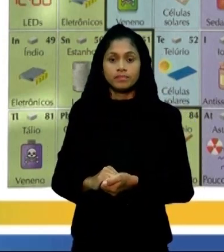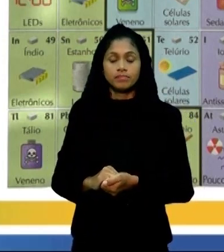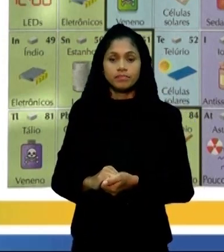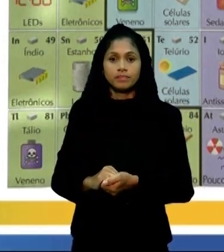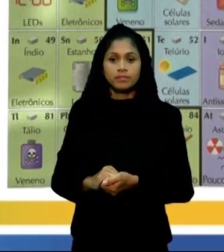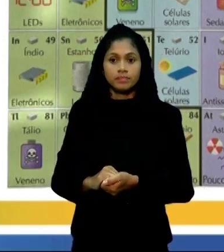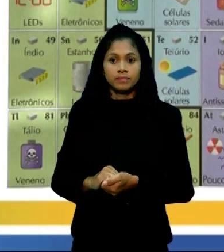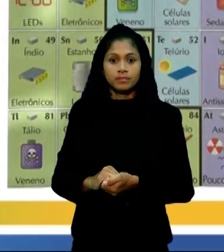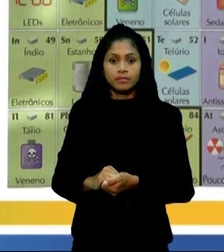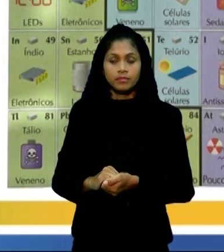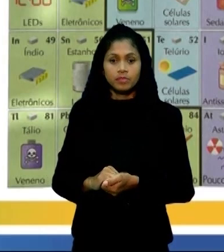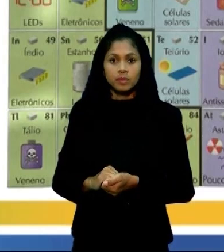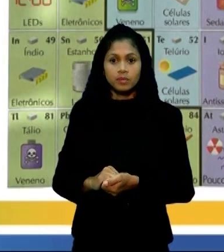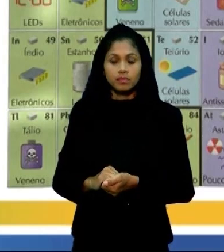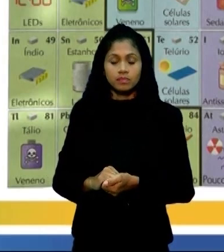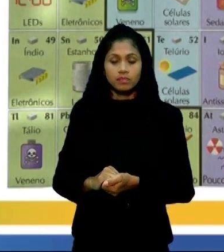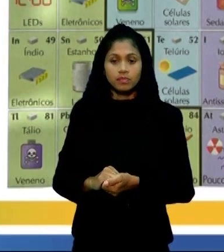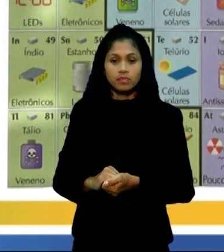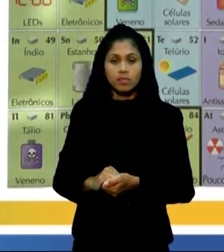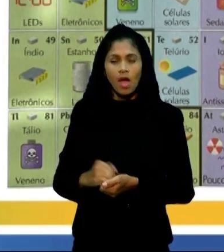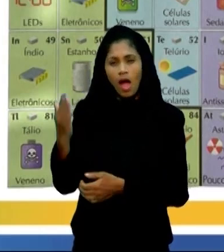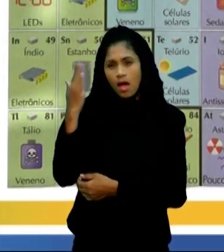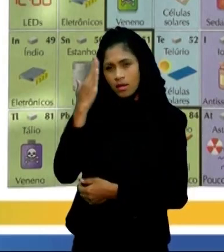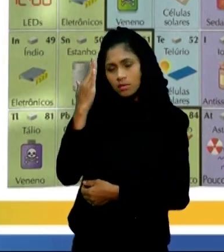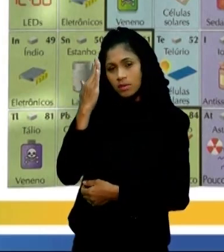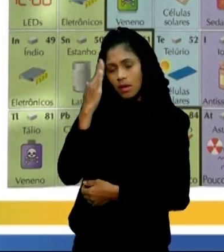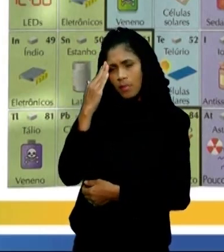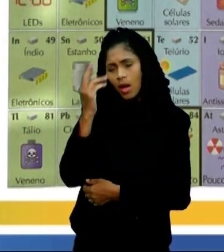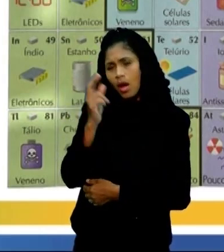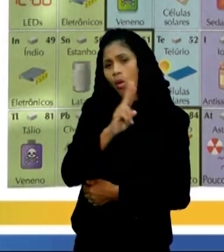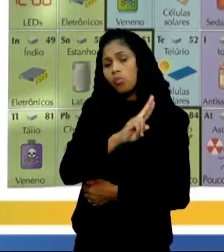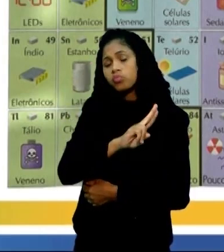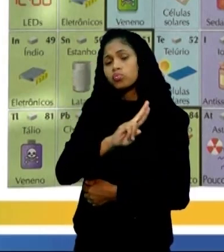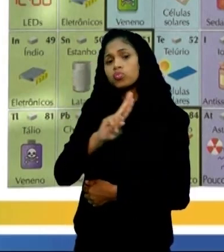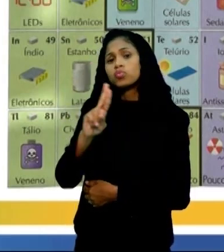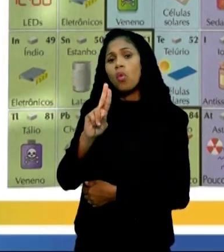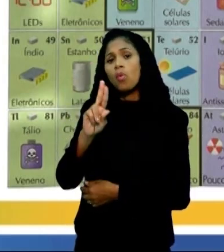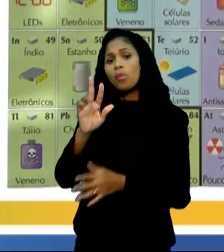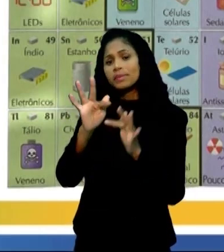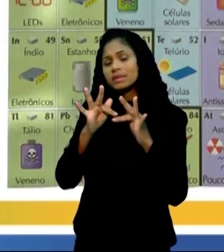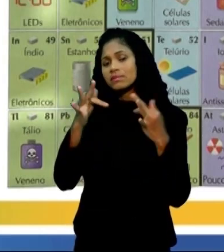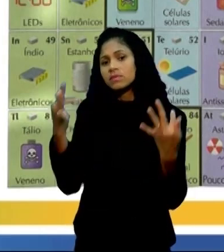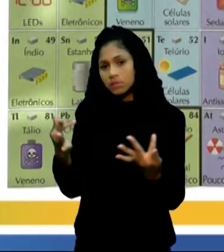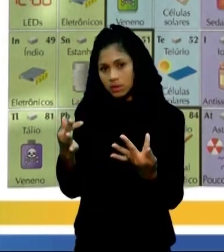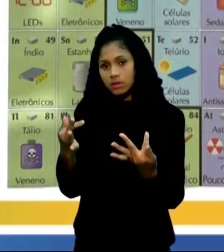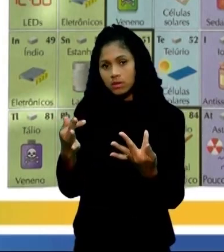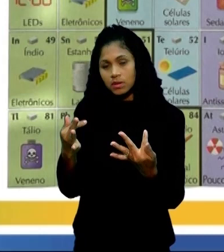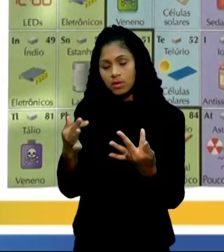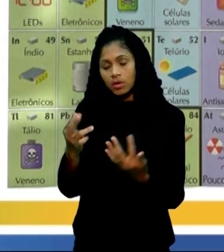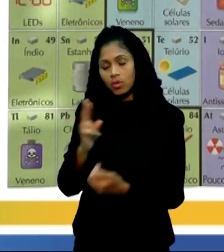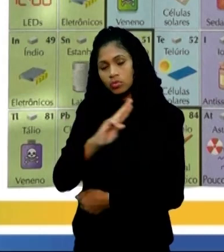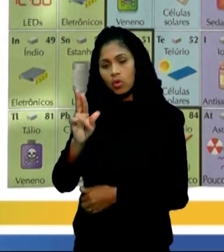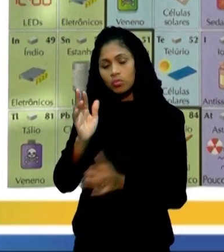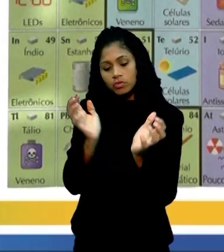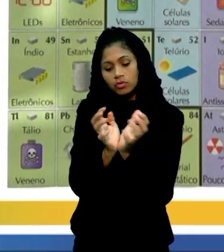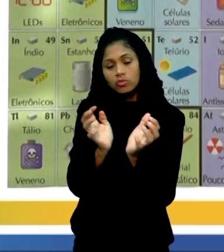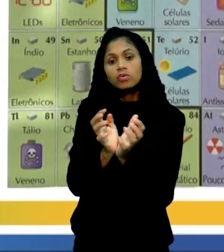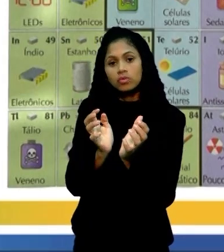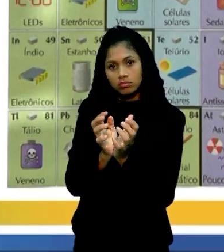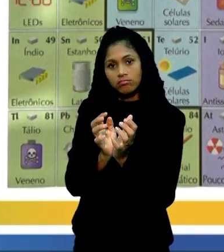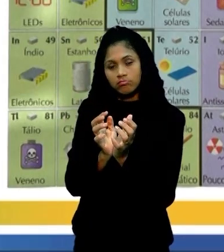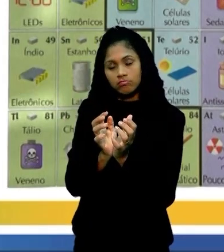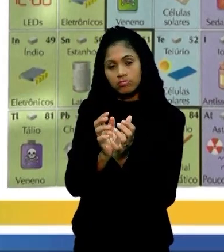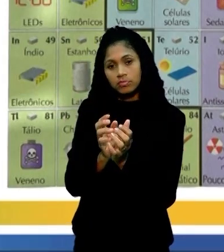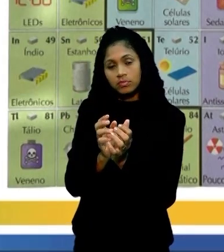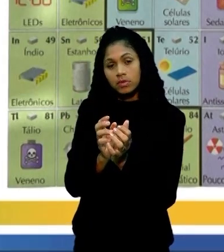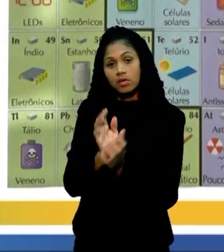o gabarito da questão, ele quer saber, então, o nome daquele grupo, o nome daquela família. Aí eu falei agora há pouco que a última